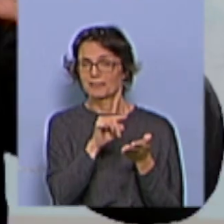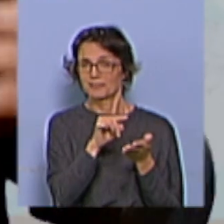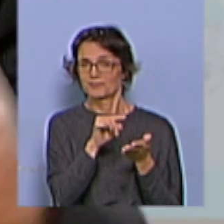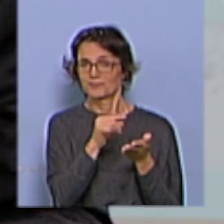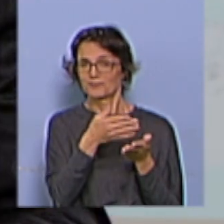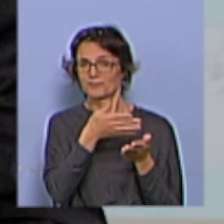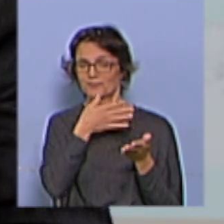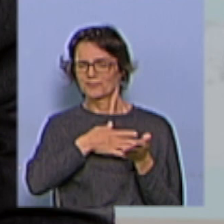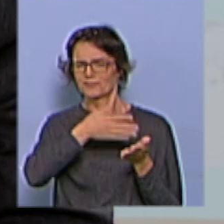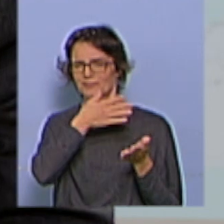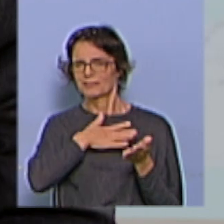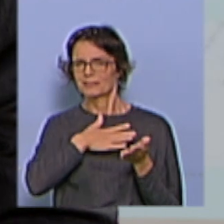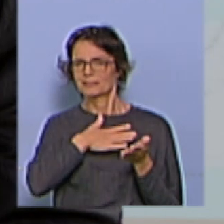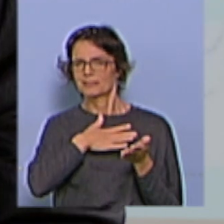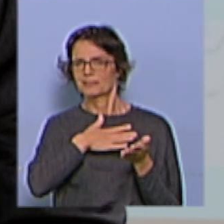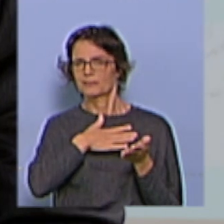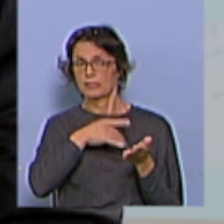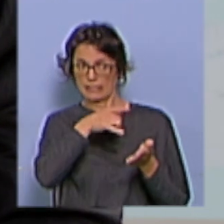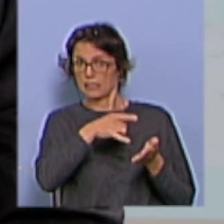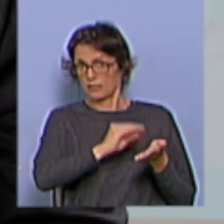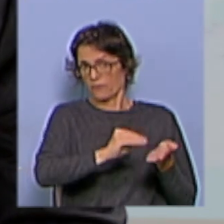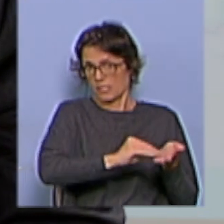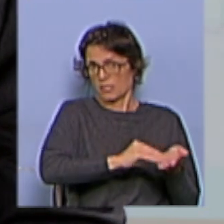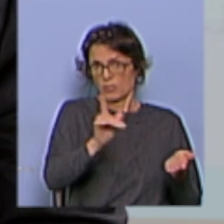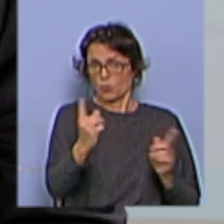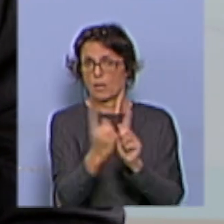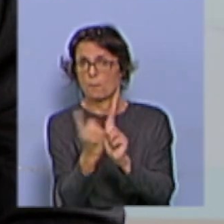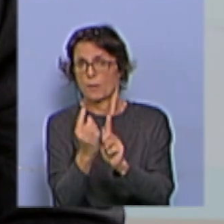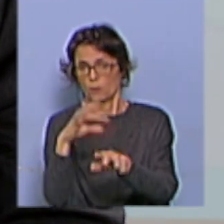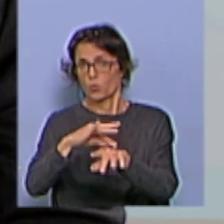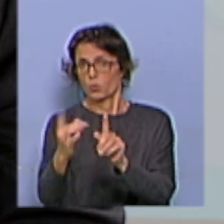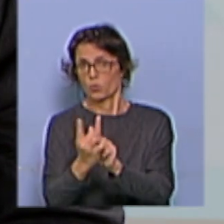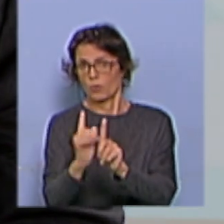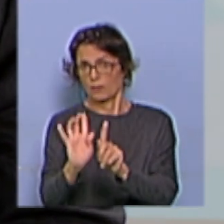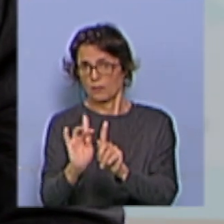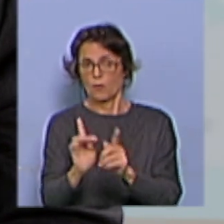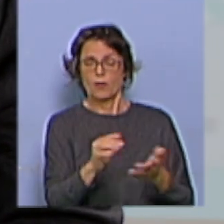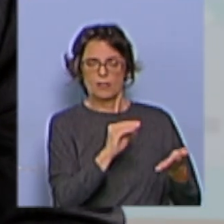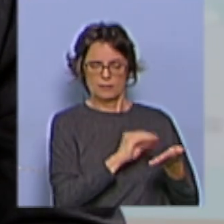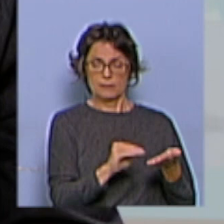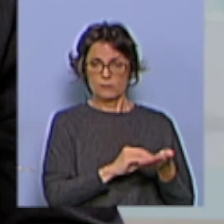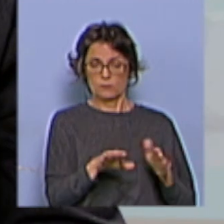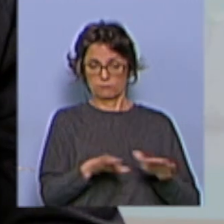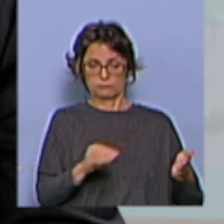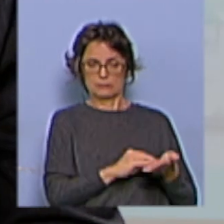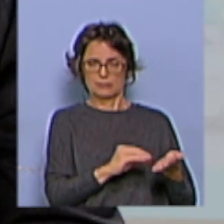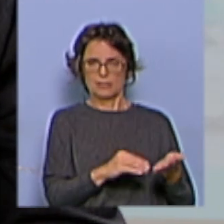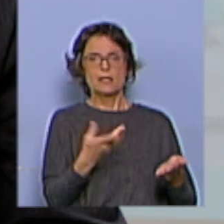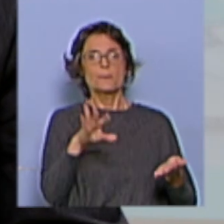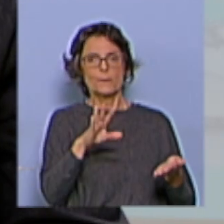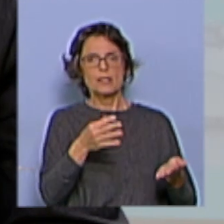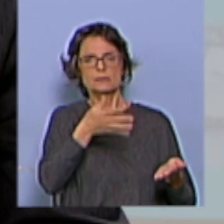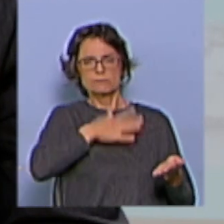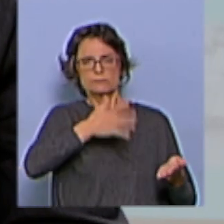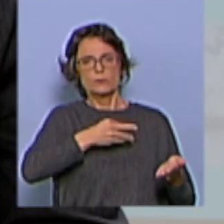que não estava junto dos doentes, mas que estava mais fora, mais resguardada, ela transmitia, no fundo, esse temor, esse medo.